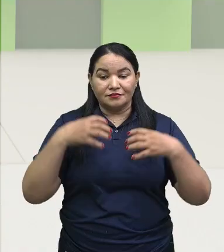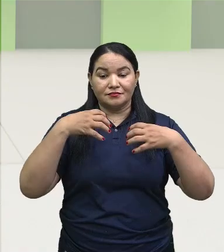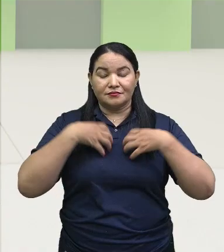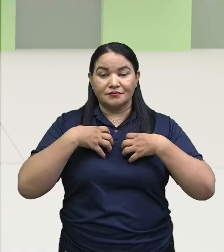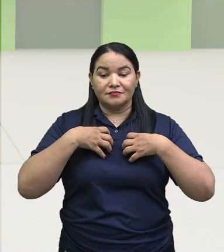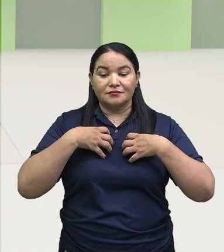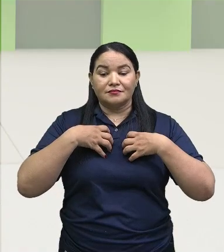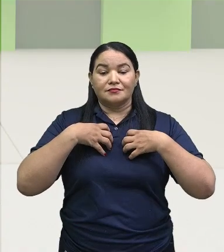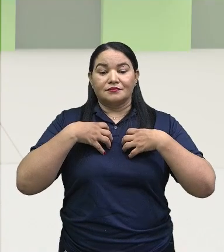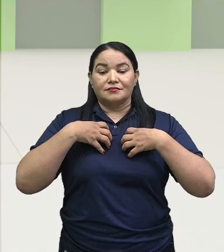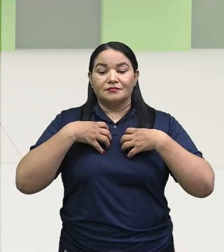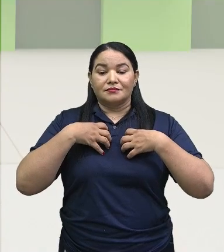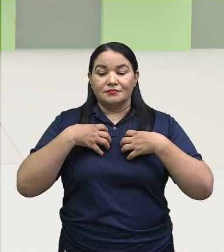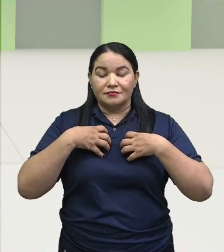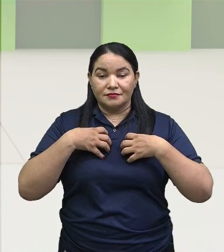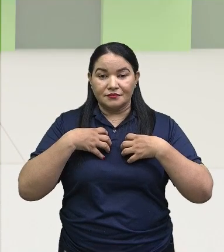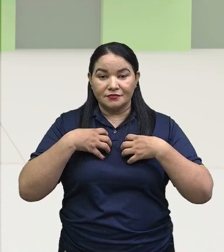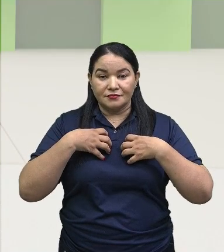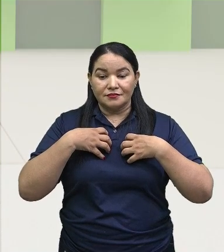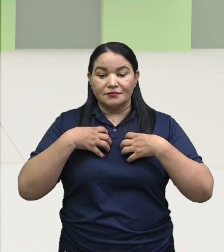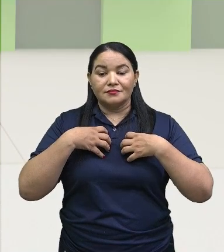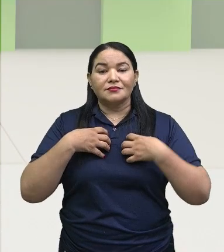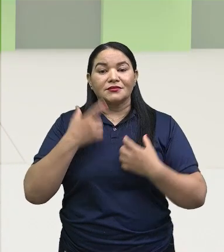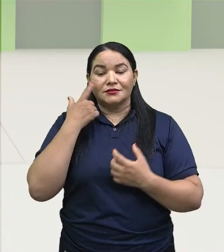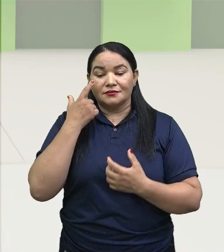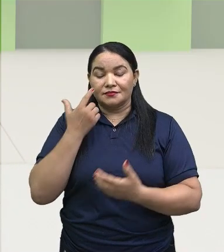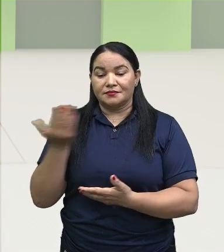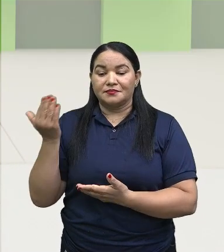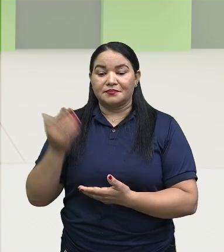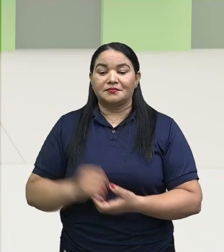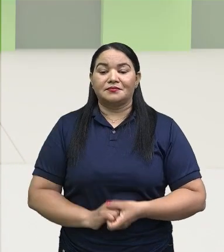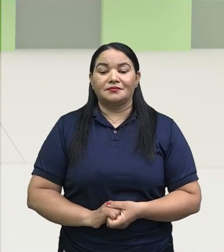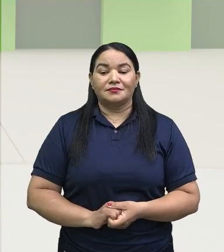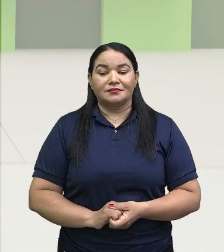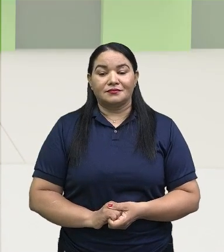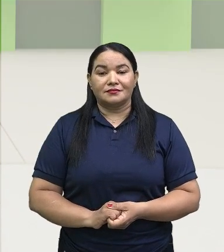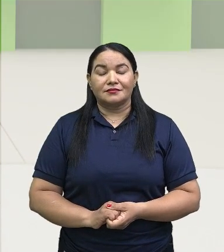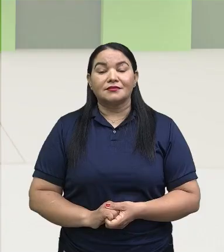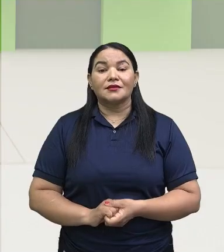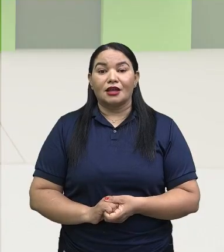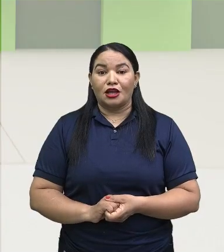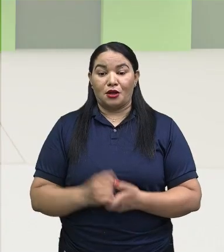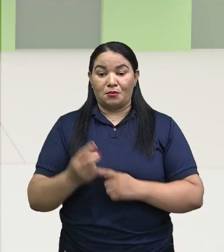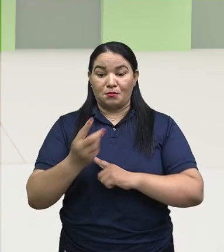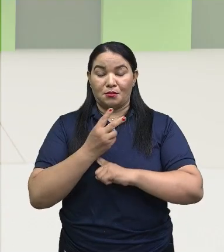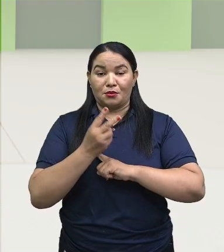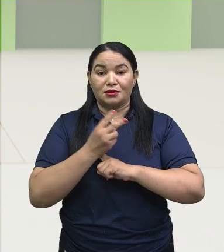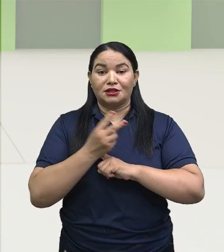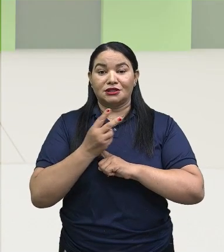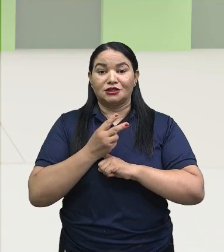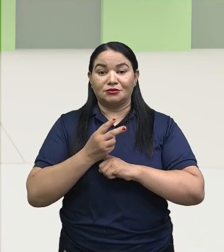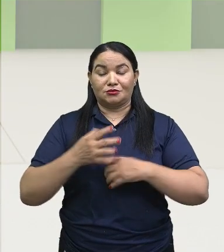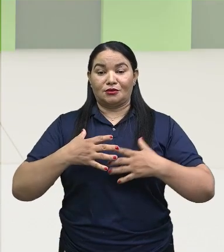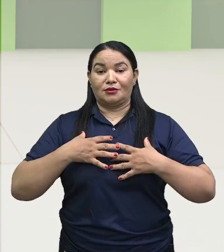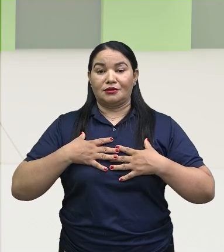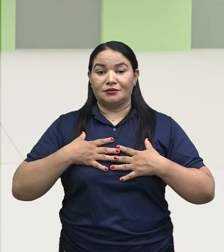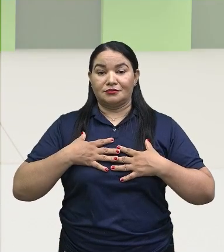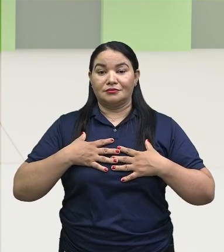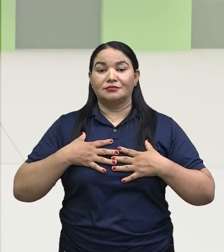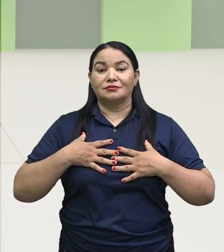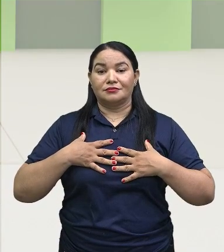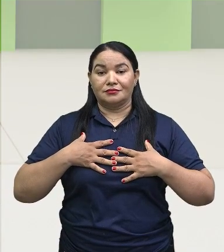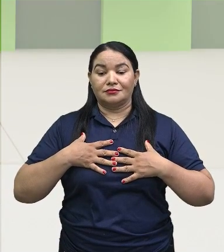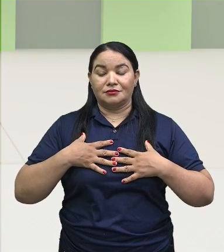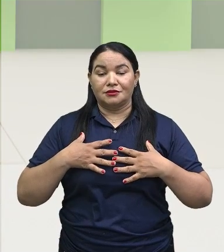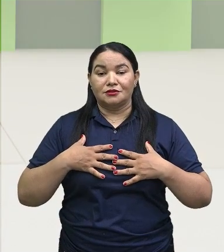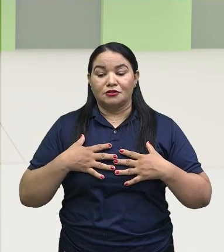localizados nessa região aqui do nosso corpo, como você observa aí na imagem, protegidos pela caixa torácica, né? Como são órgãos aí